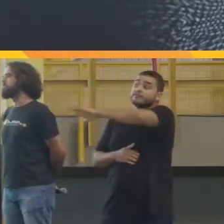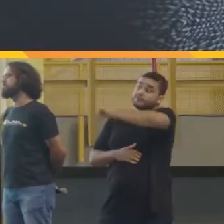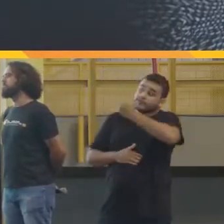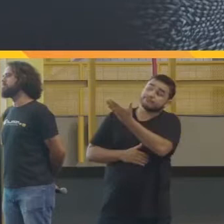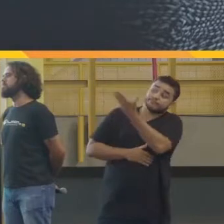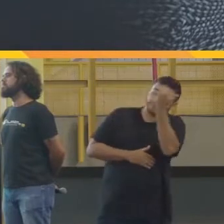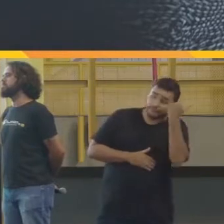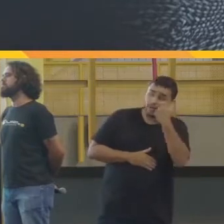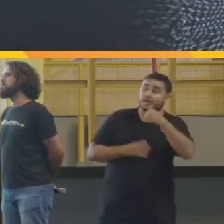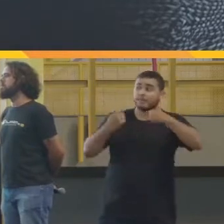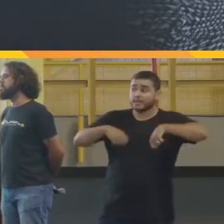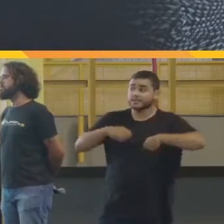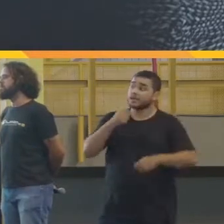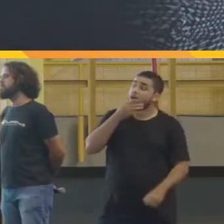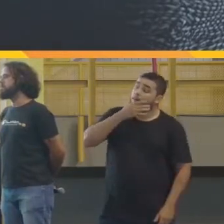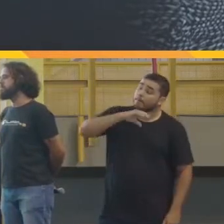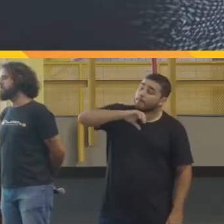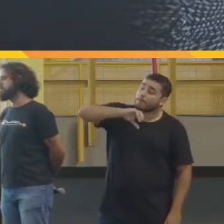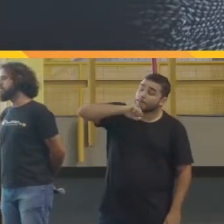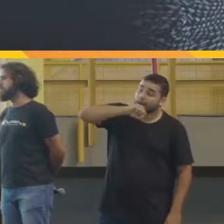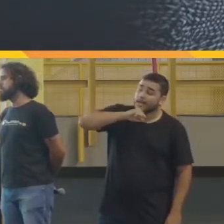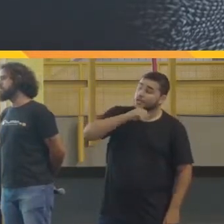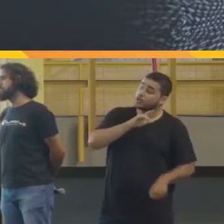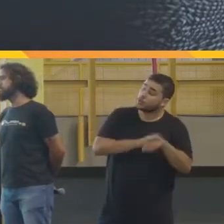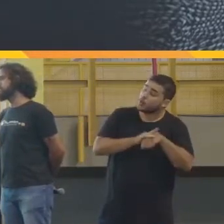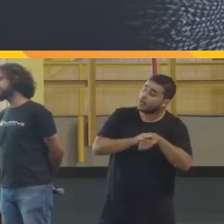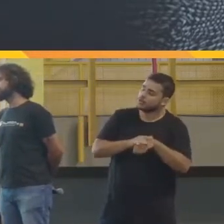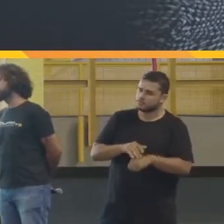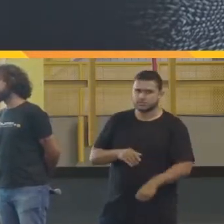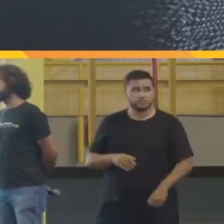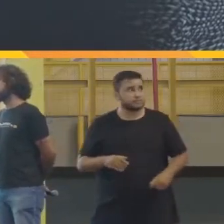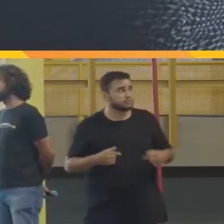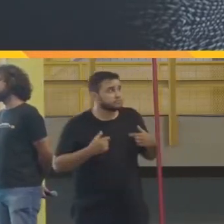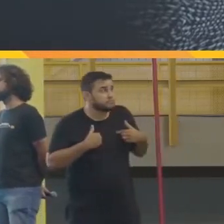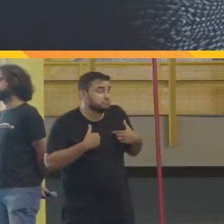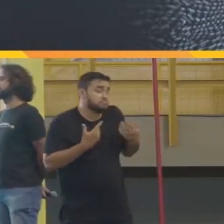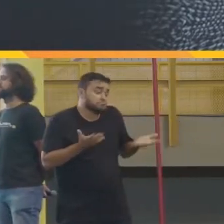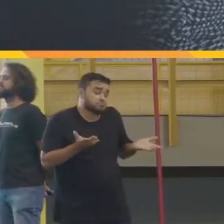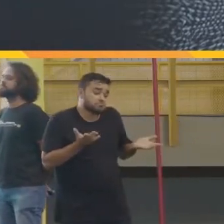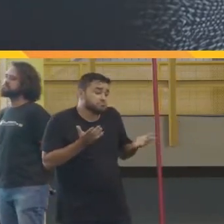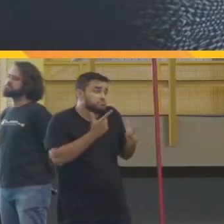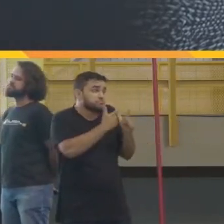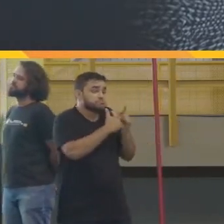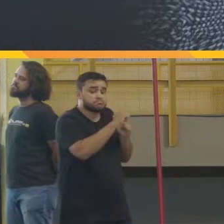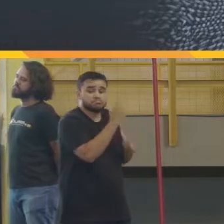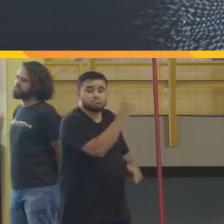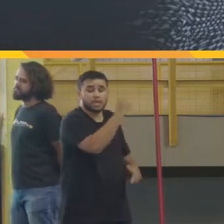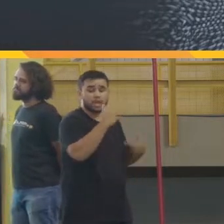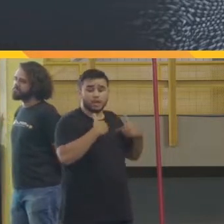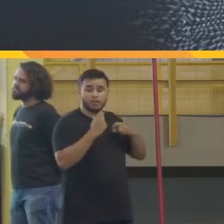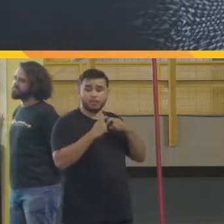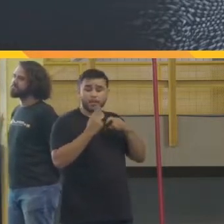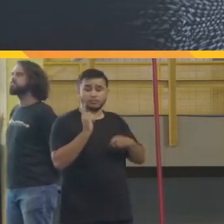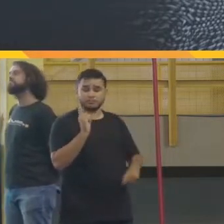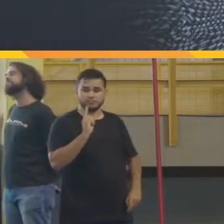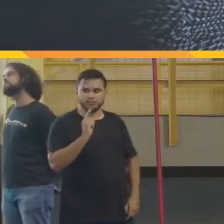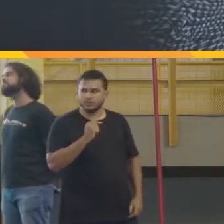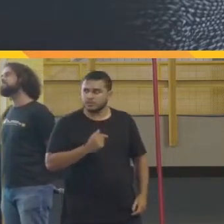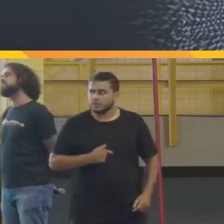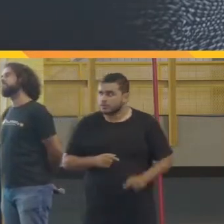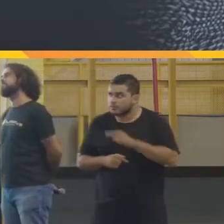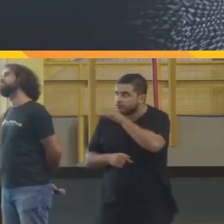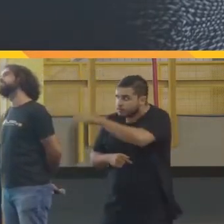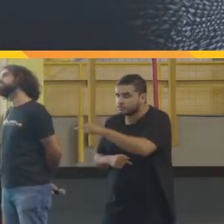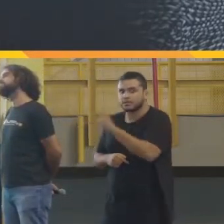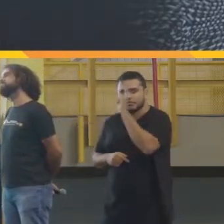médico, o que é que eu vou fazer aí? Aí mandam a terceira carta: Dom Pedro, ou o senhor volta agora, ou o senhor não volta